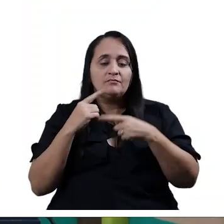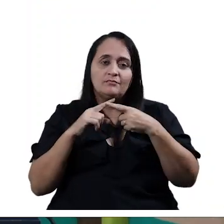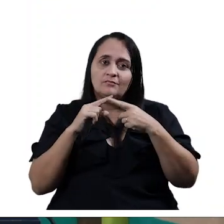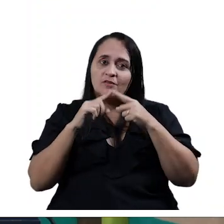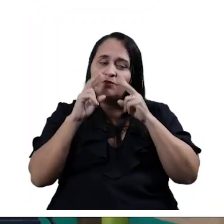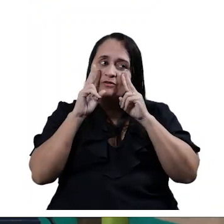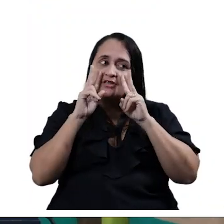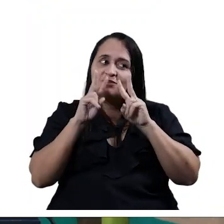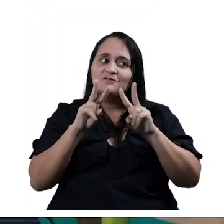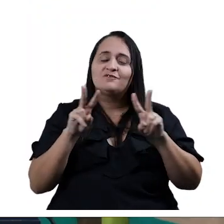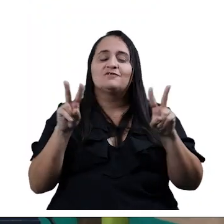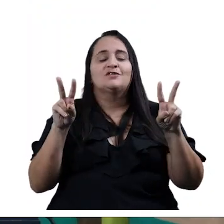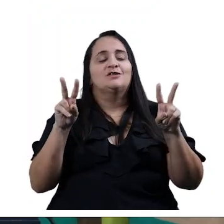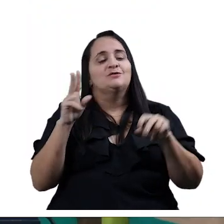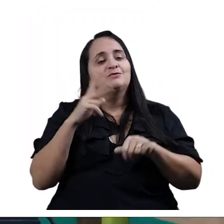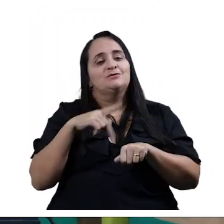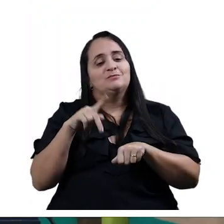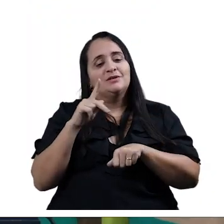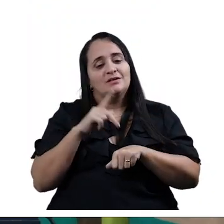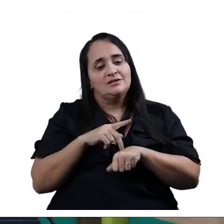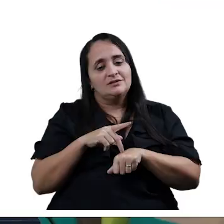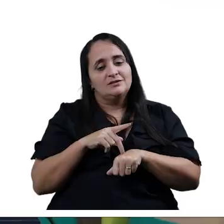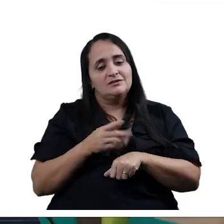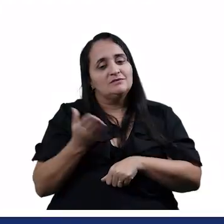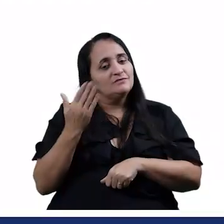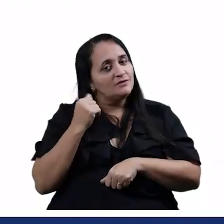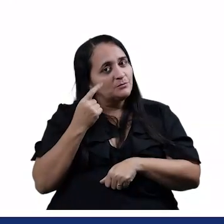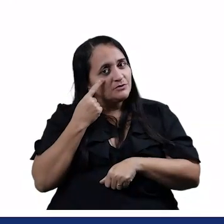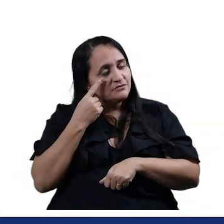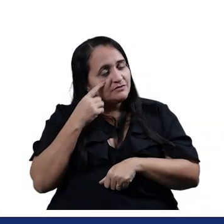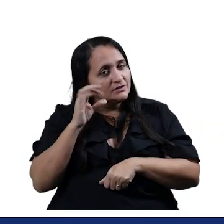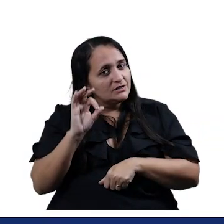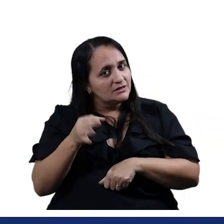E aí, vamos confirmar a nossa resposta, sim ou não?